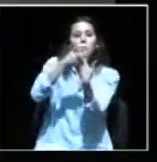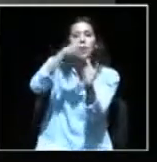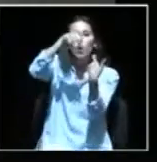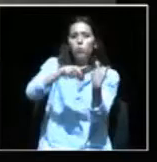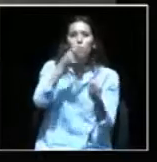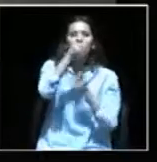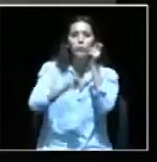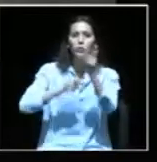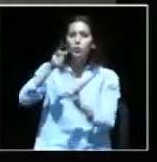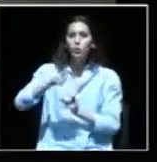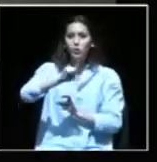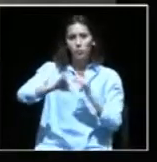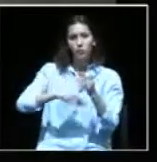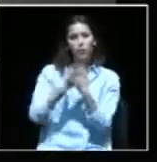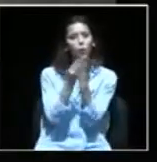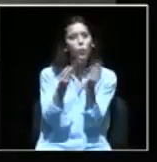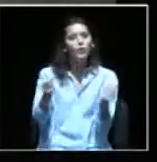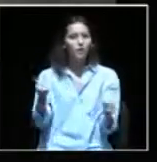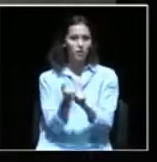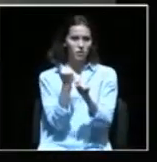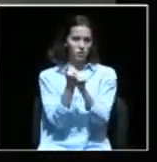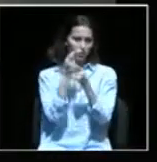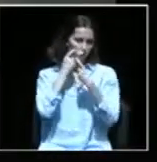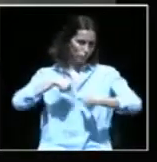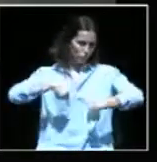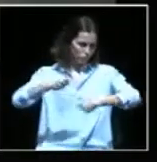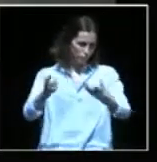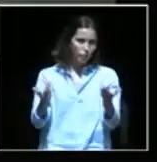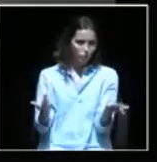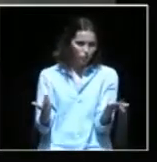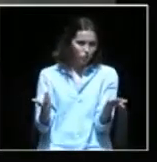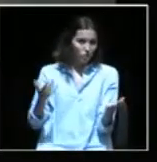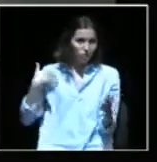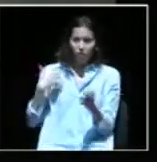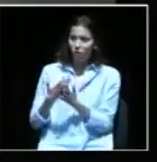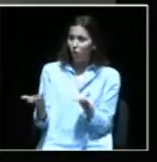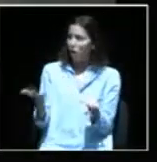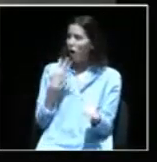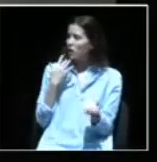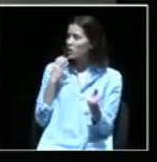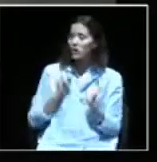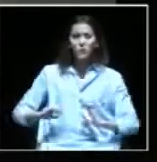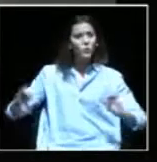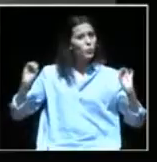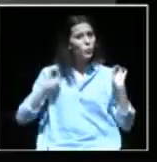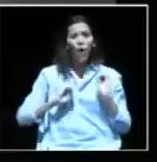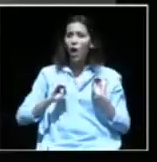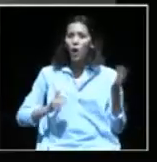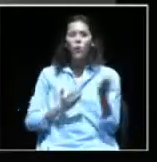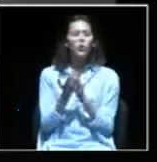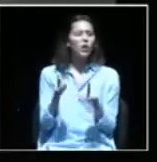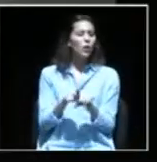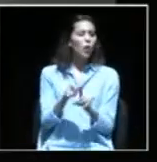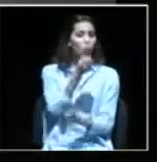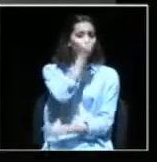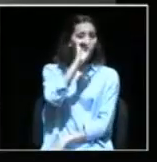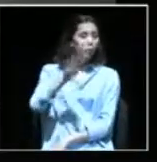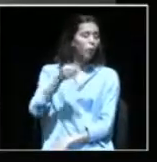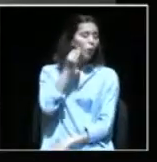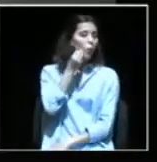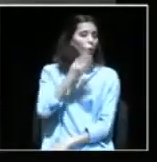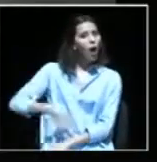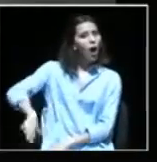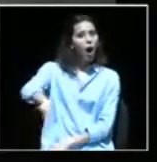populações e promover a qualidade dos serviços públicos. E nada disso está a ser salvaguardado, além de se continuar a ignorar a criação das